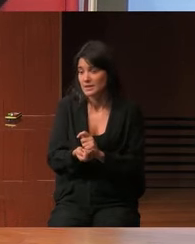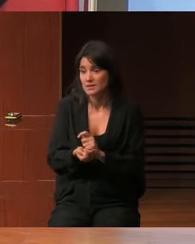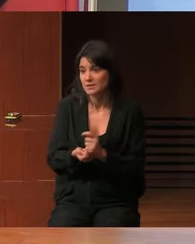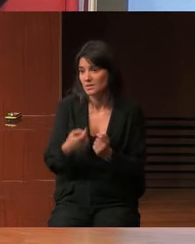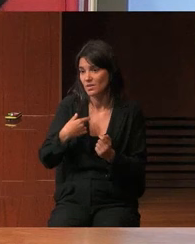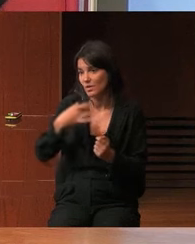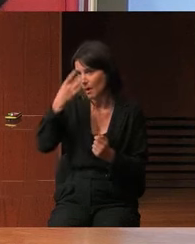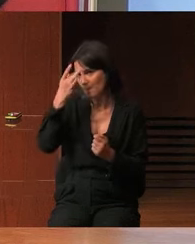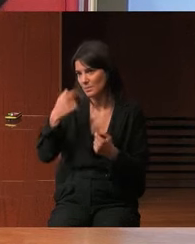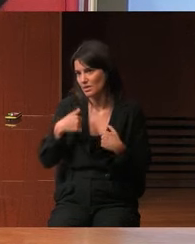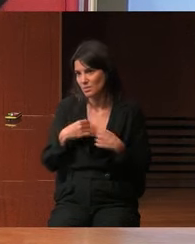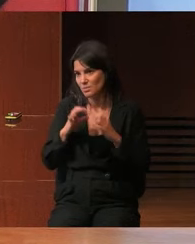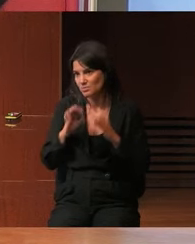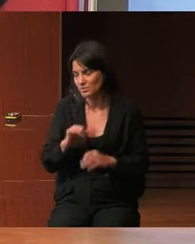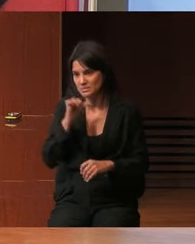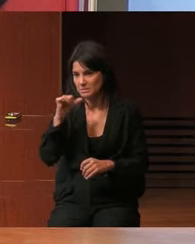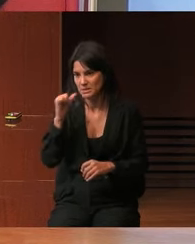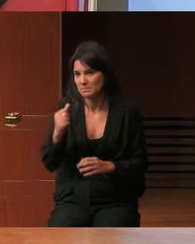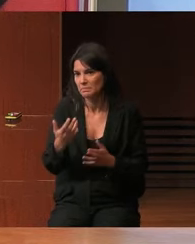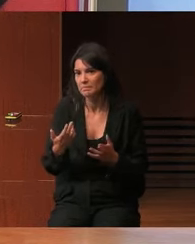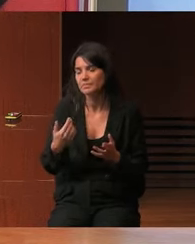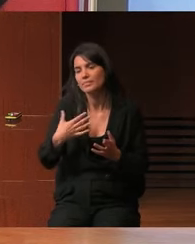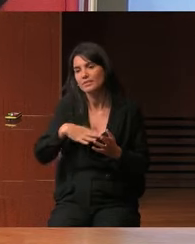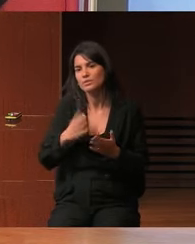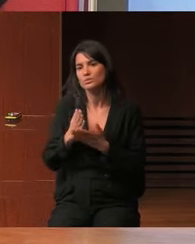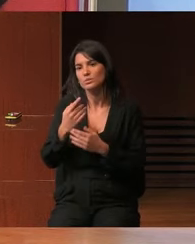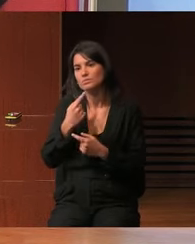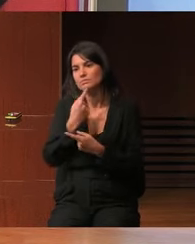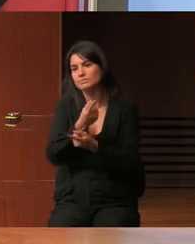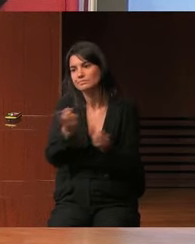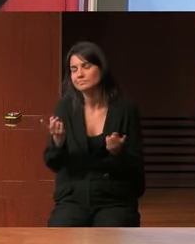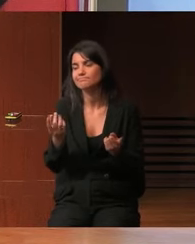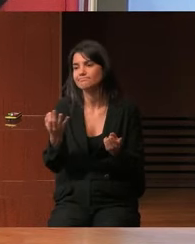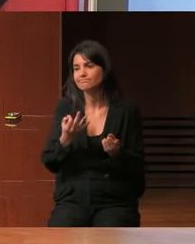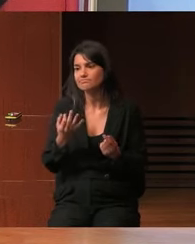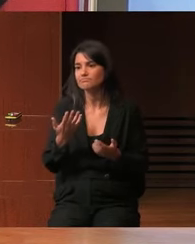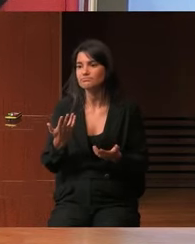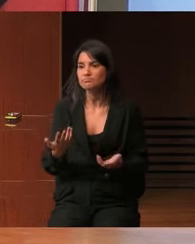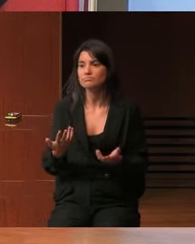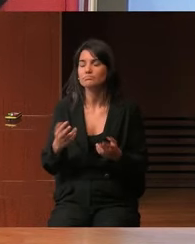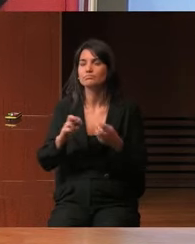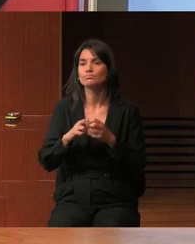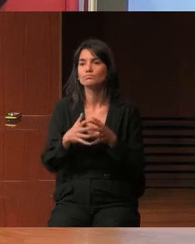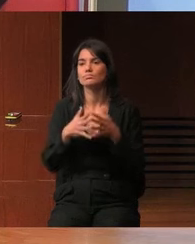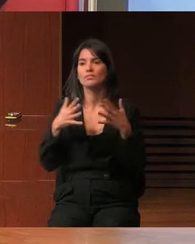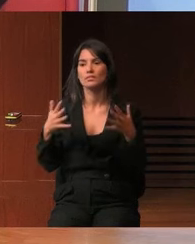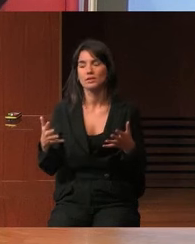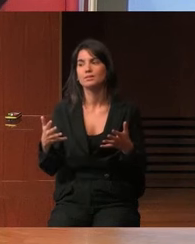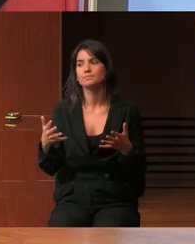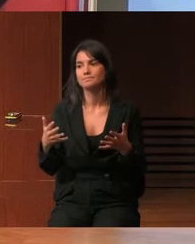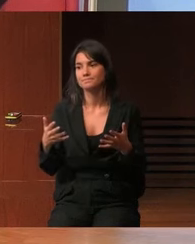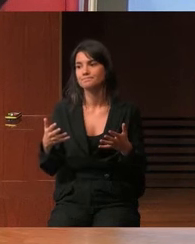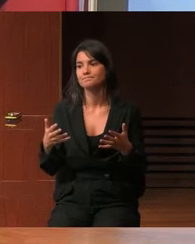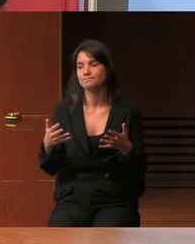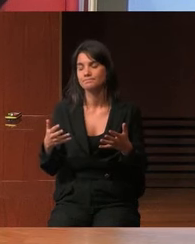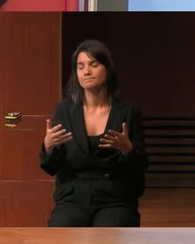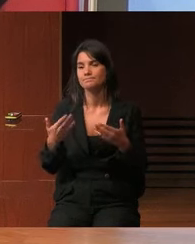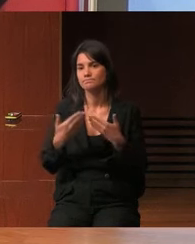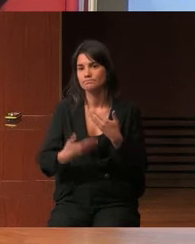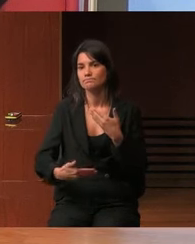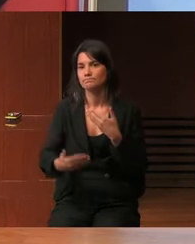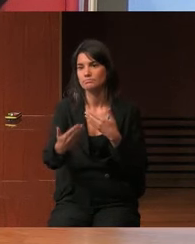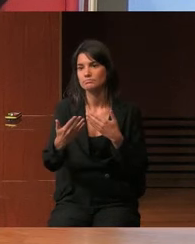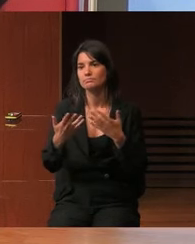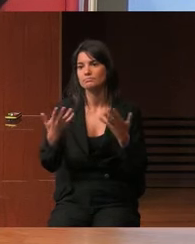uma opinião fechada sobre isso, só queria, de facto, enunciar aquilo que me parece ser um dos grandes problemas com que nós nos confrontamos,